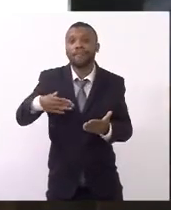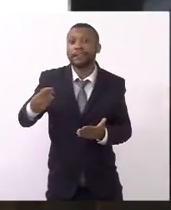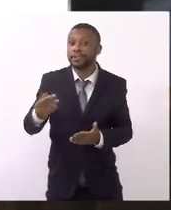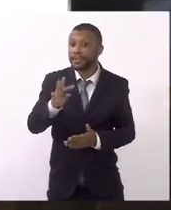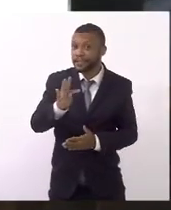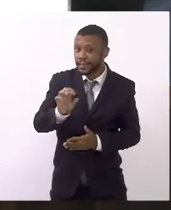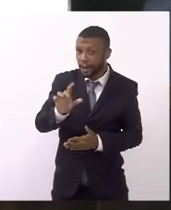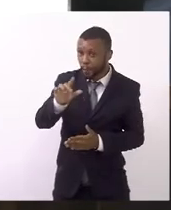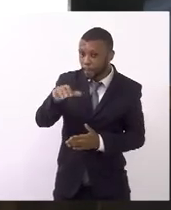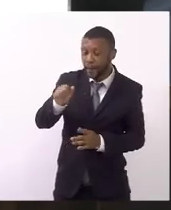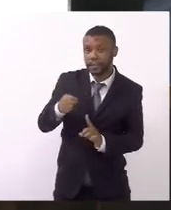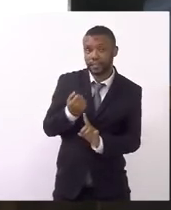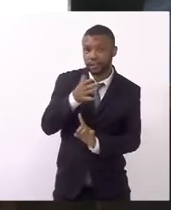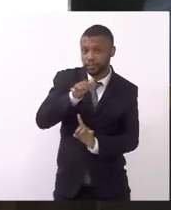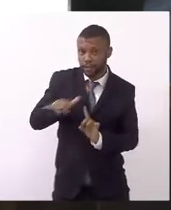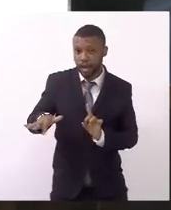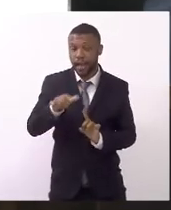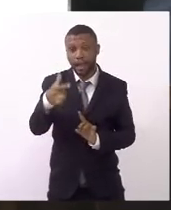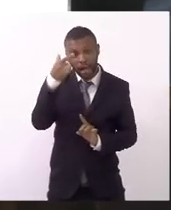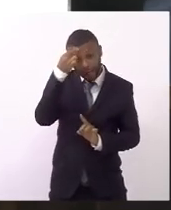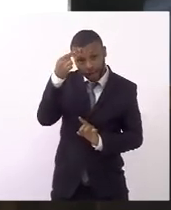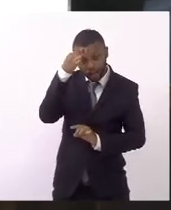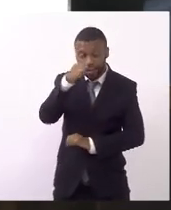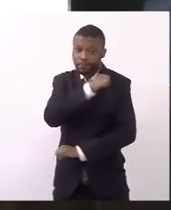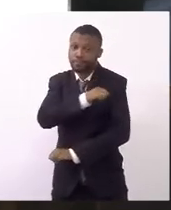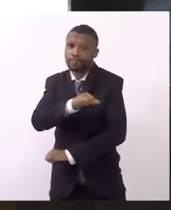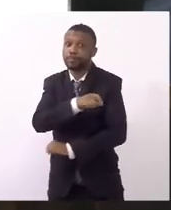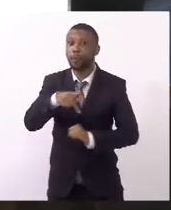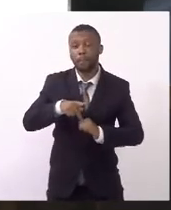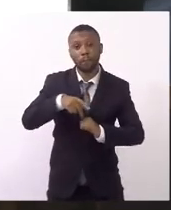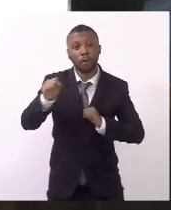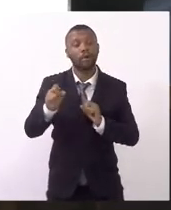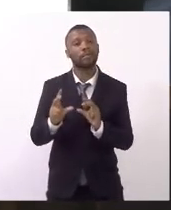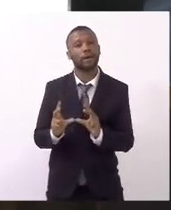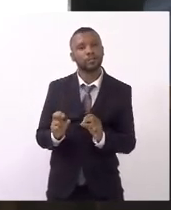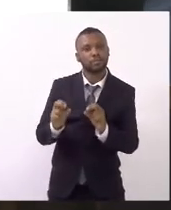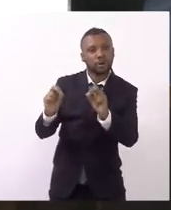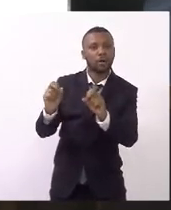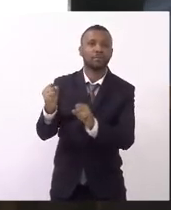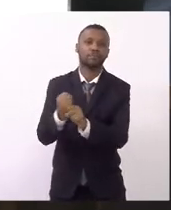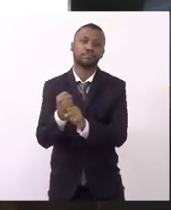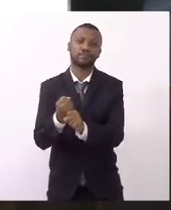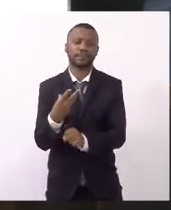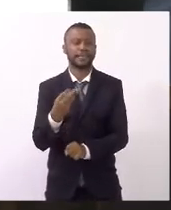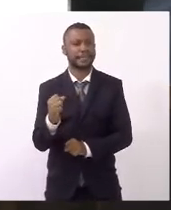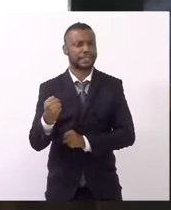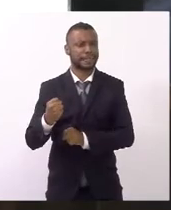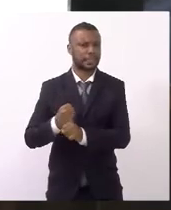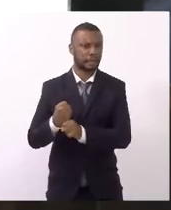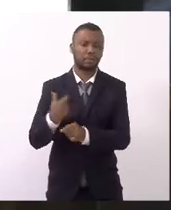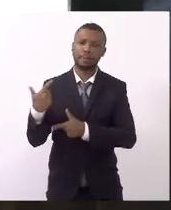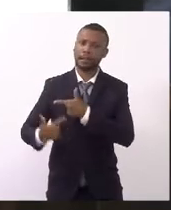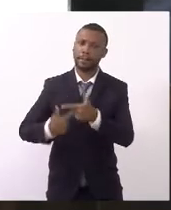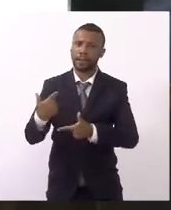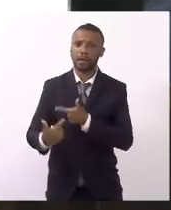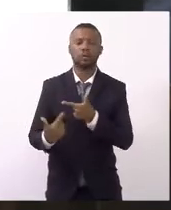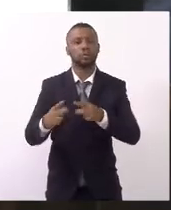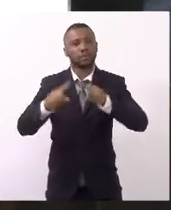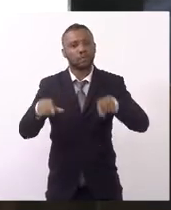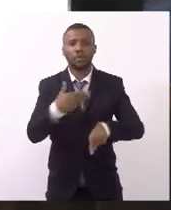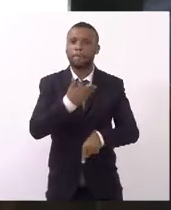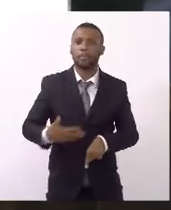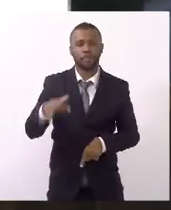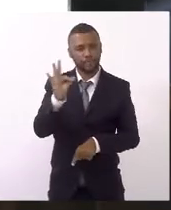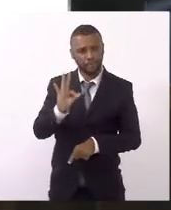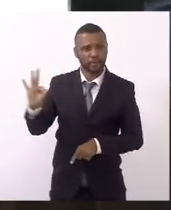Valéria Neves é graduado enfermeira especializada em Oncologia com mais de 30 anos de exercício profissional do Serviço Público